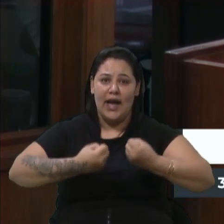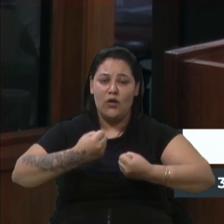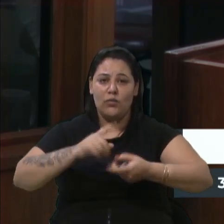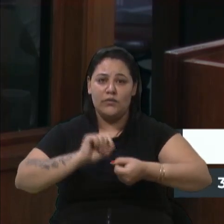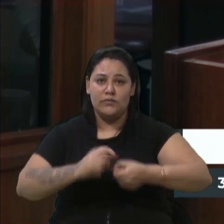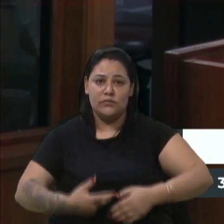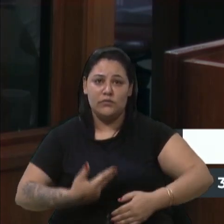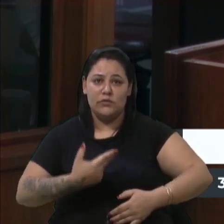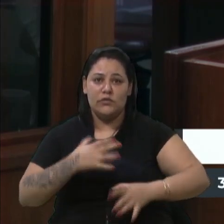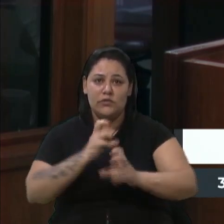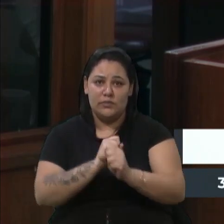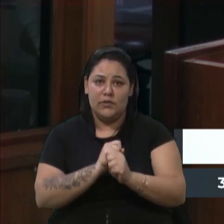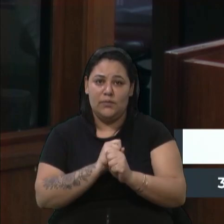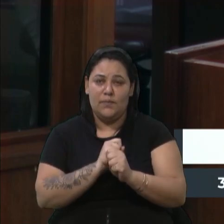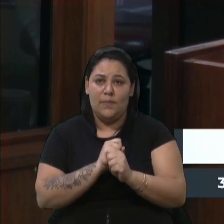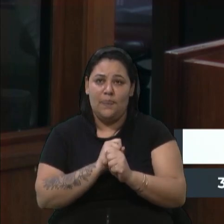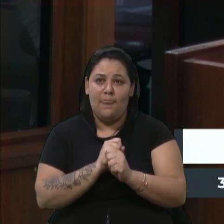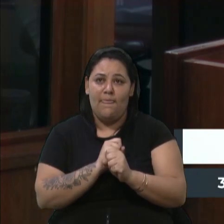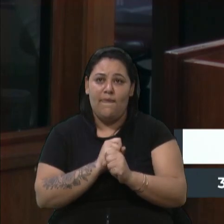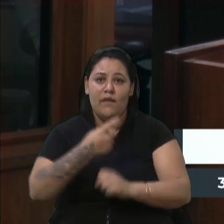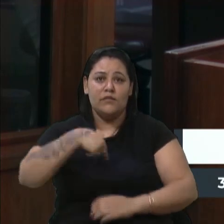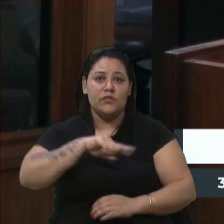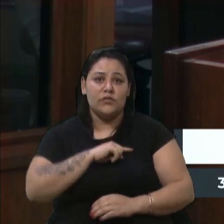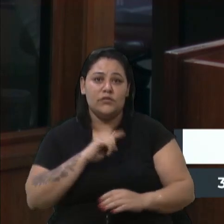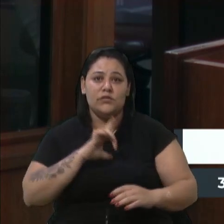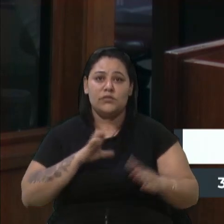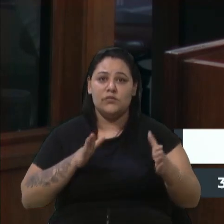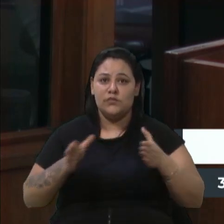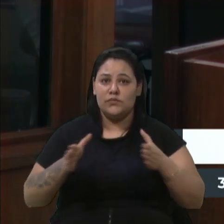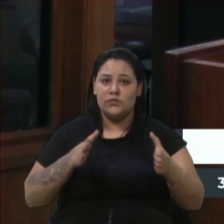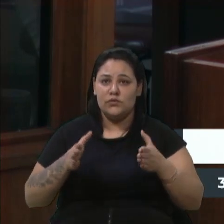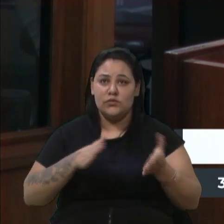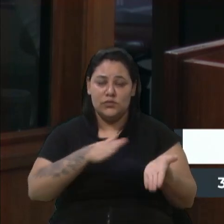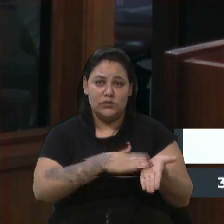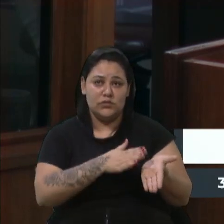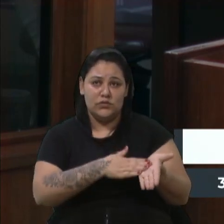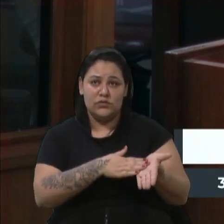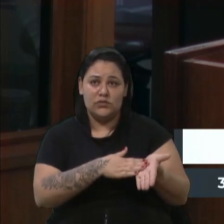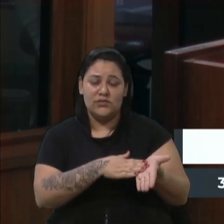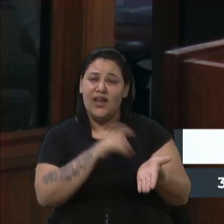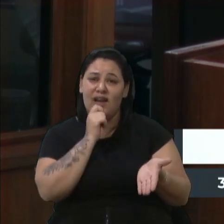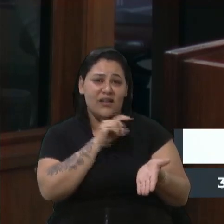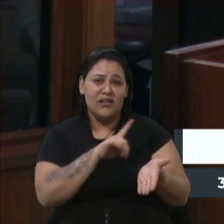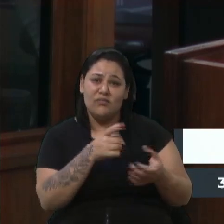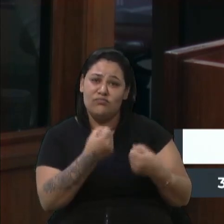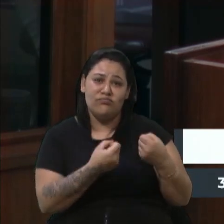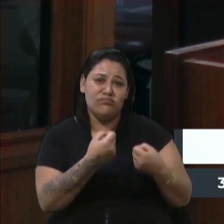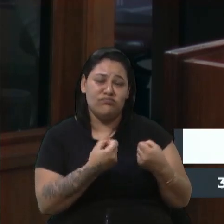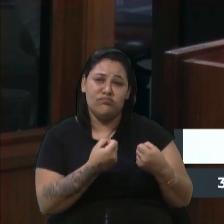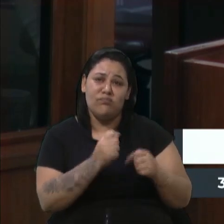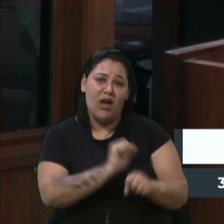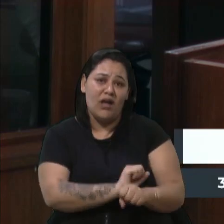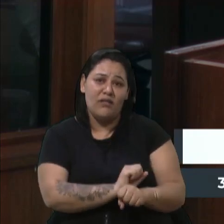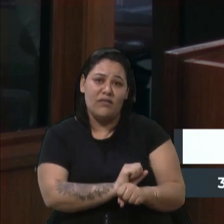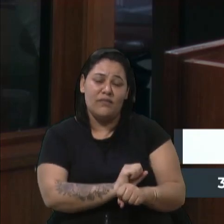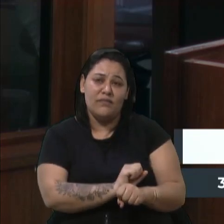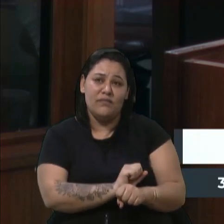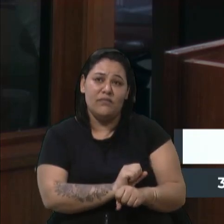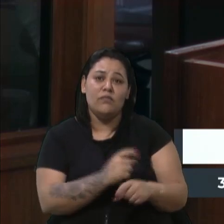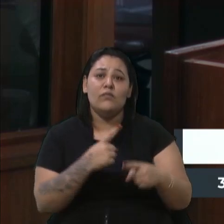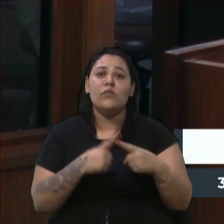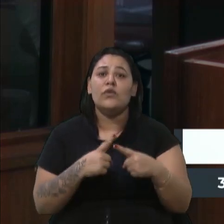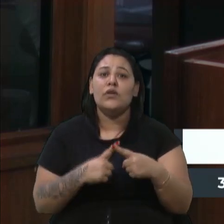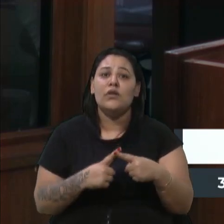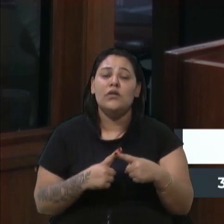E estamos numa fase de recebimento dele. Aí não está funcionando o castramóvel. Por que não está